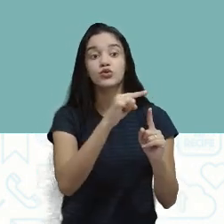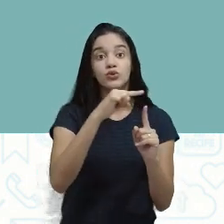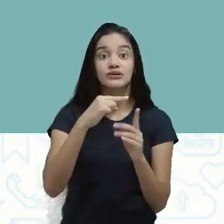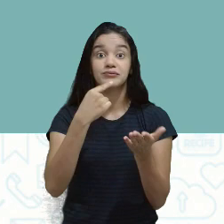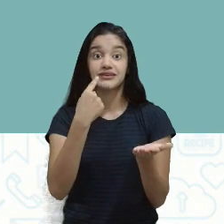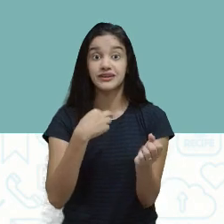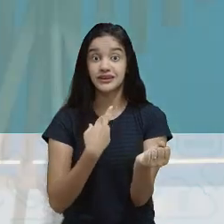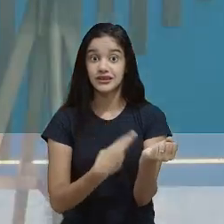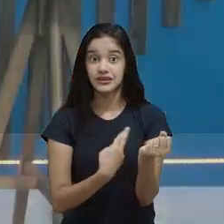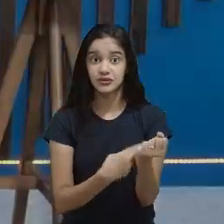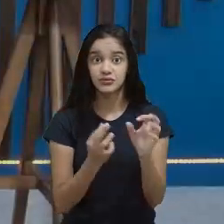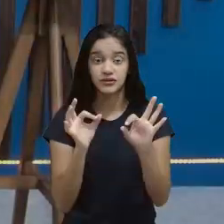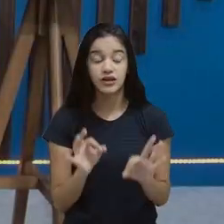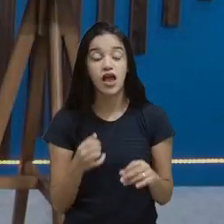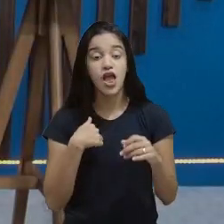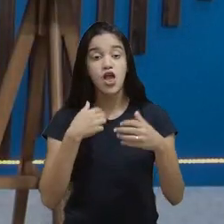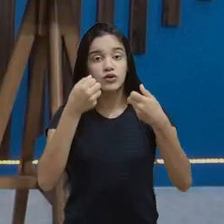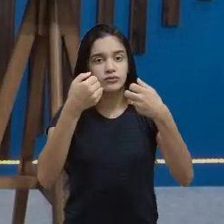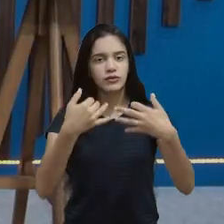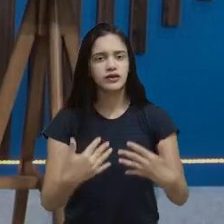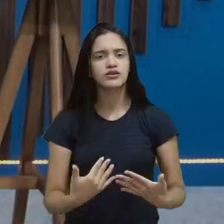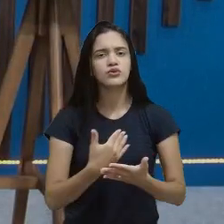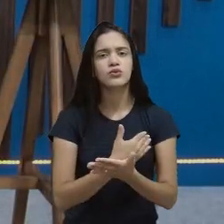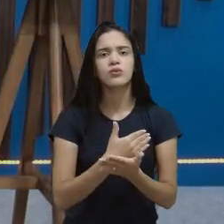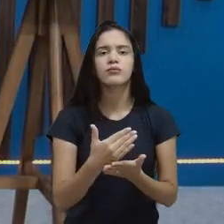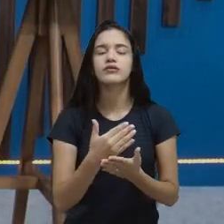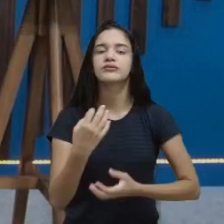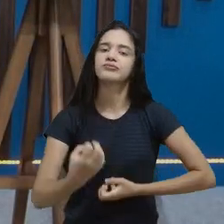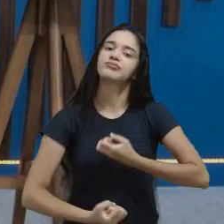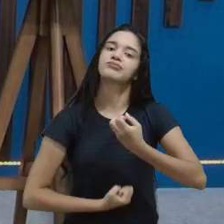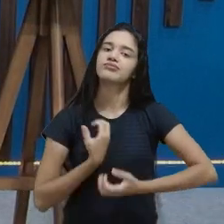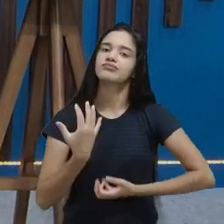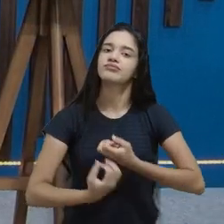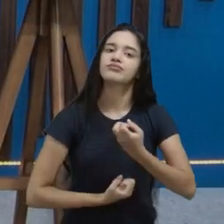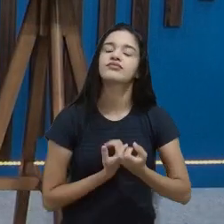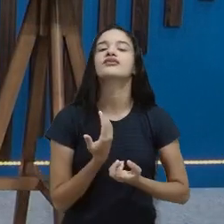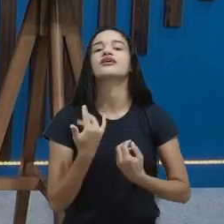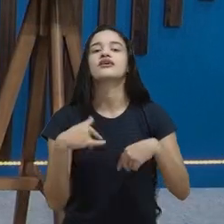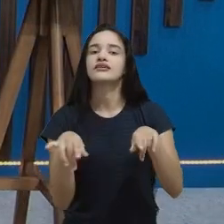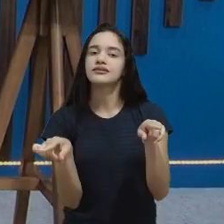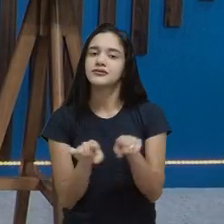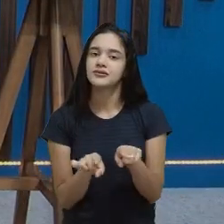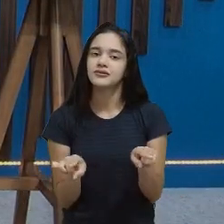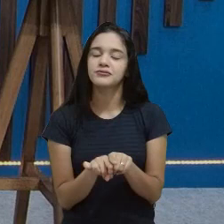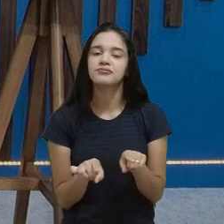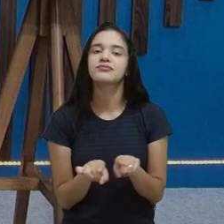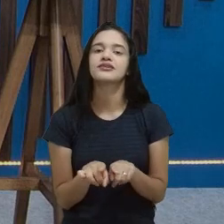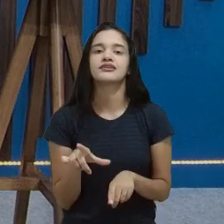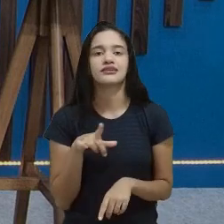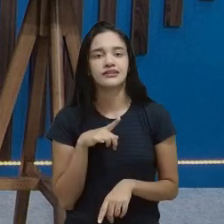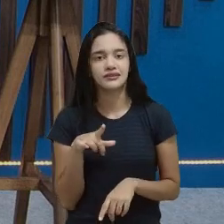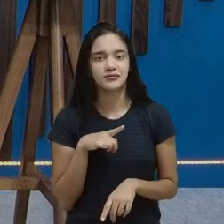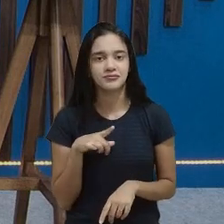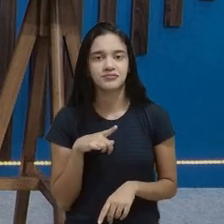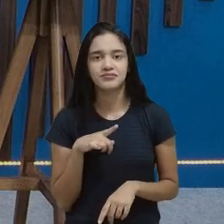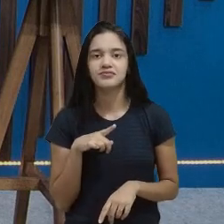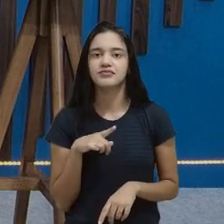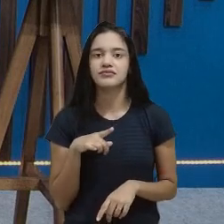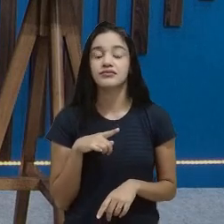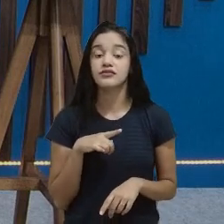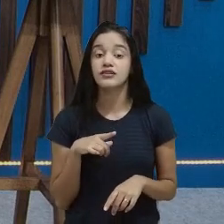ritmo. Não é? Quando eu falei lá no início que é poesia, não é? No poema também existe, não é?